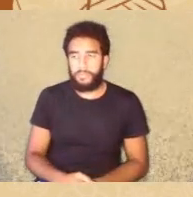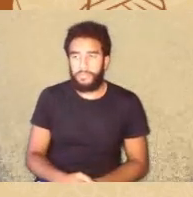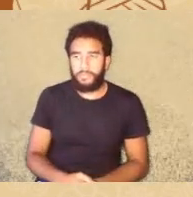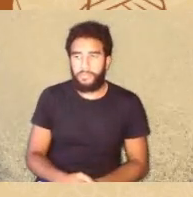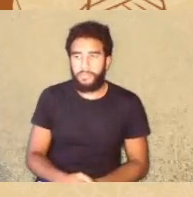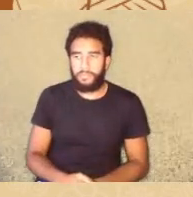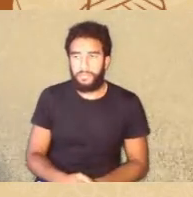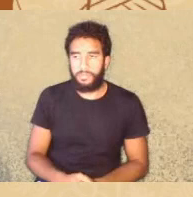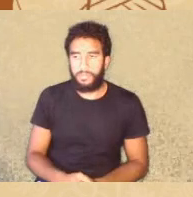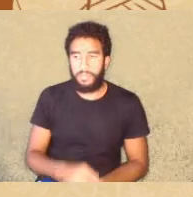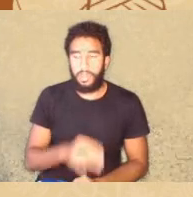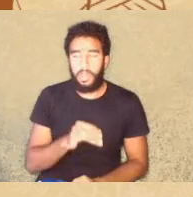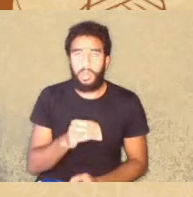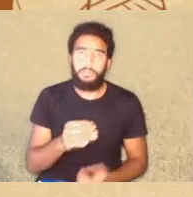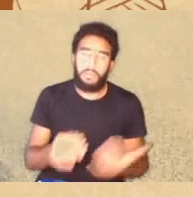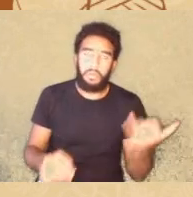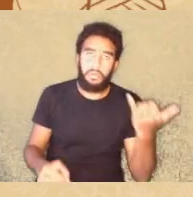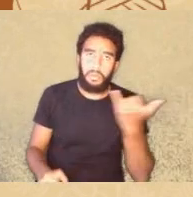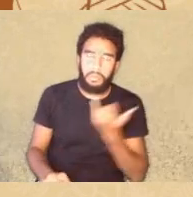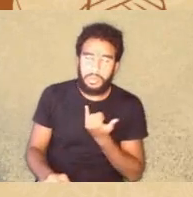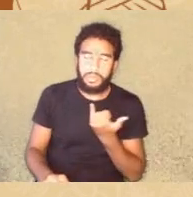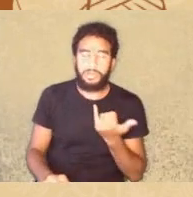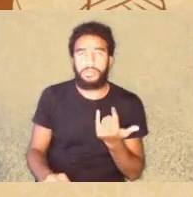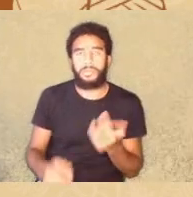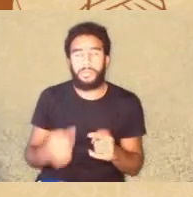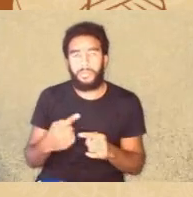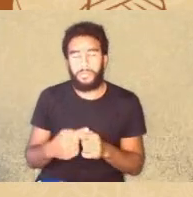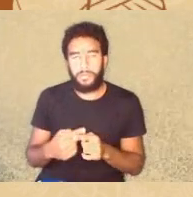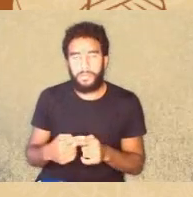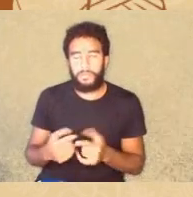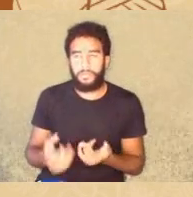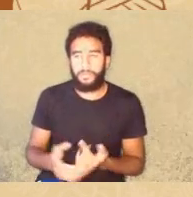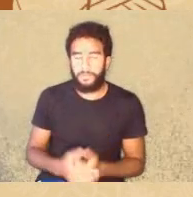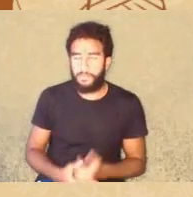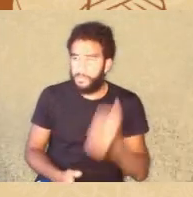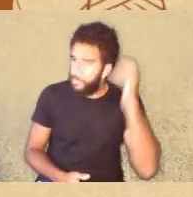essa formação, que ela tem esse mínimo, entende? É,